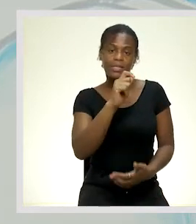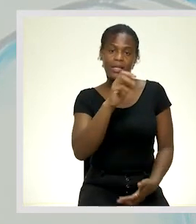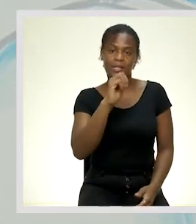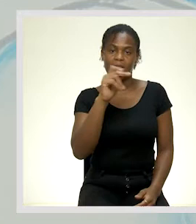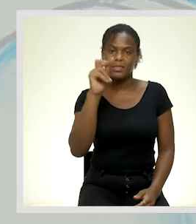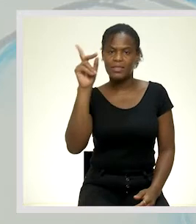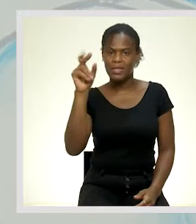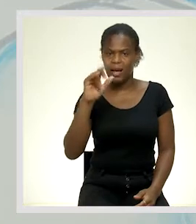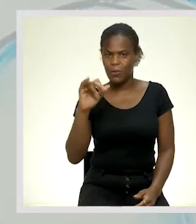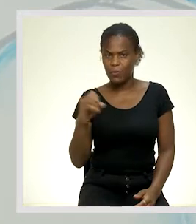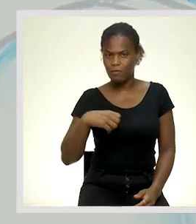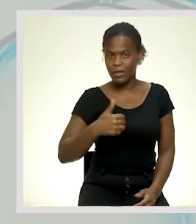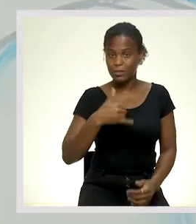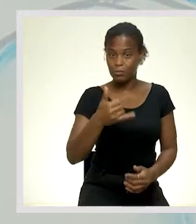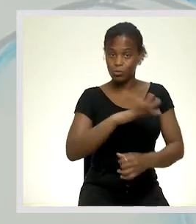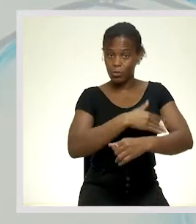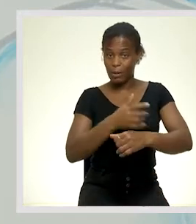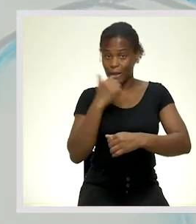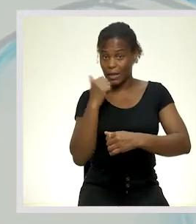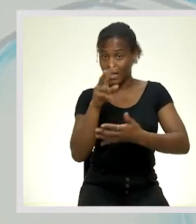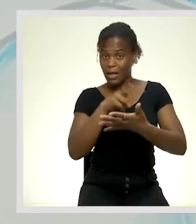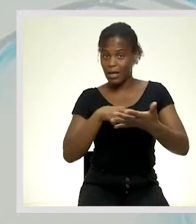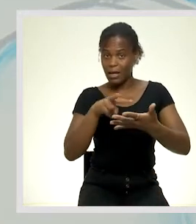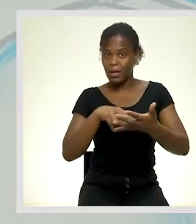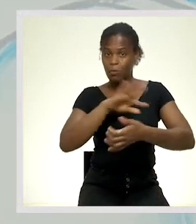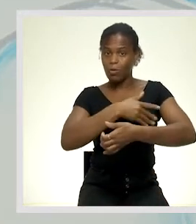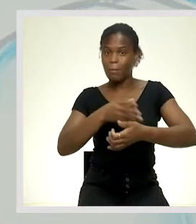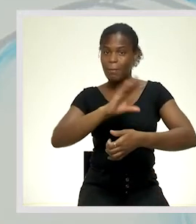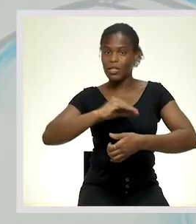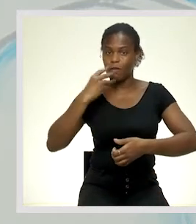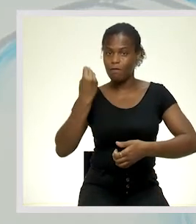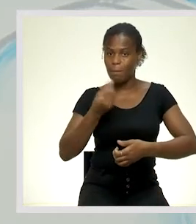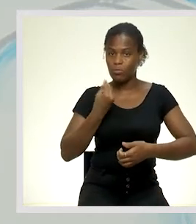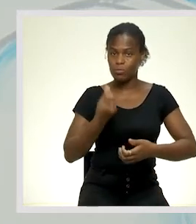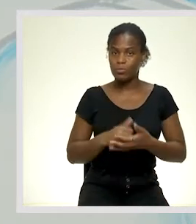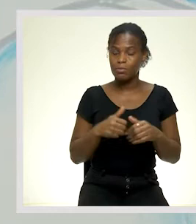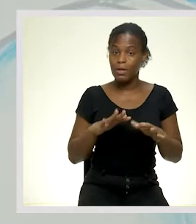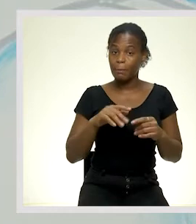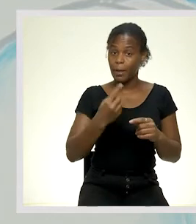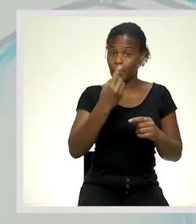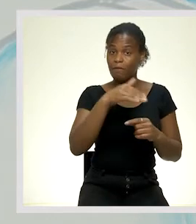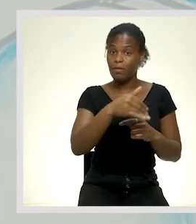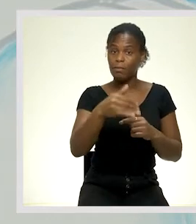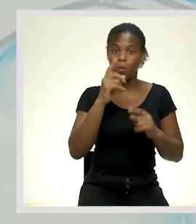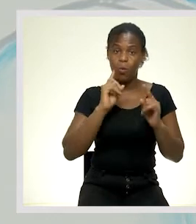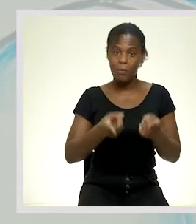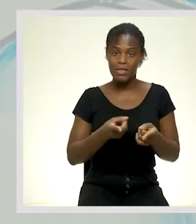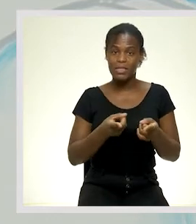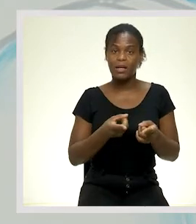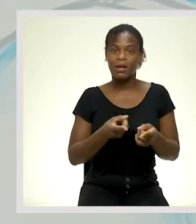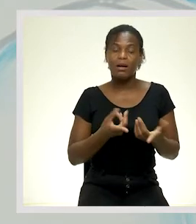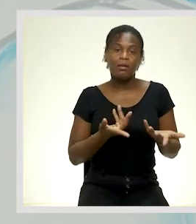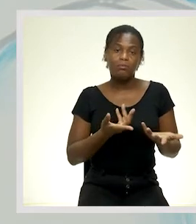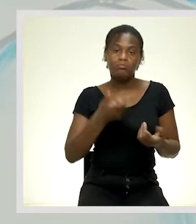Cesário Verde e depois ler um poema dele, um dos seus poemas mais famosos. Mas primeiro vamos começar com a biografia